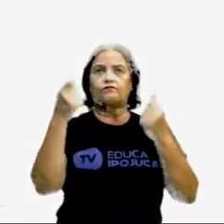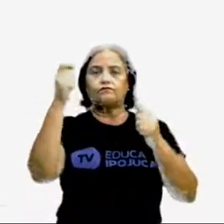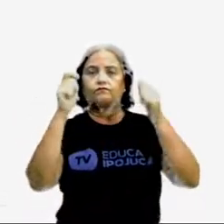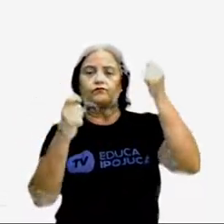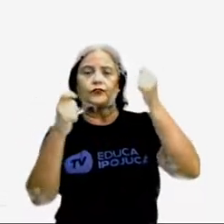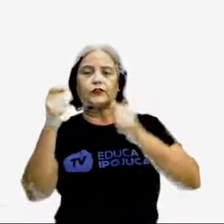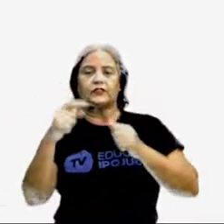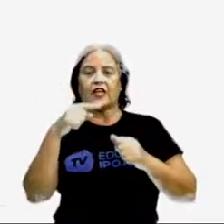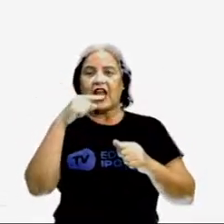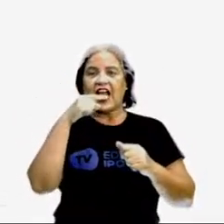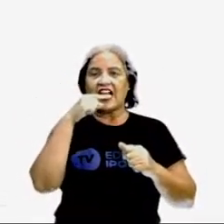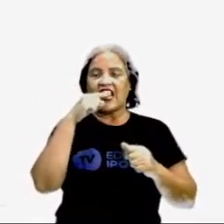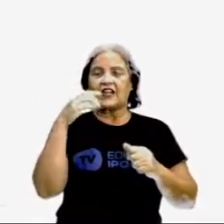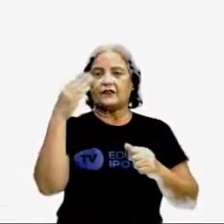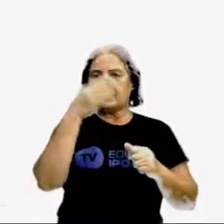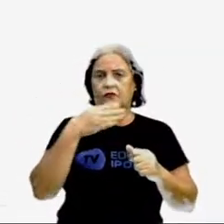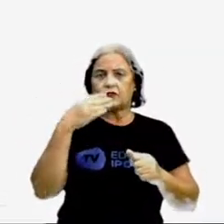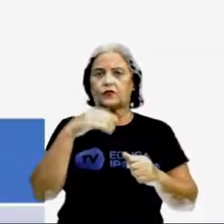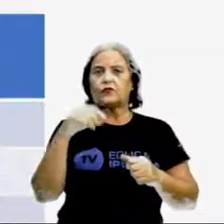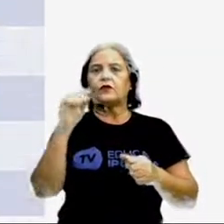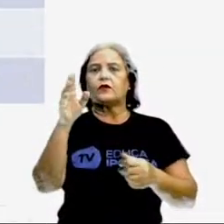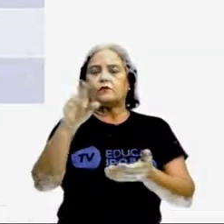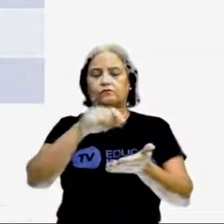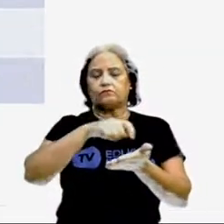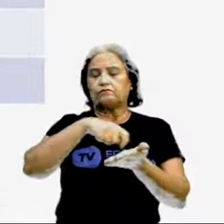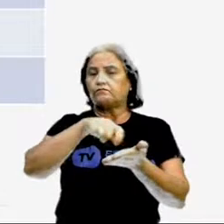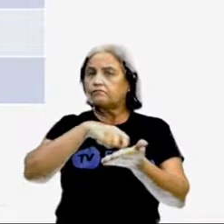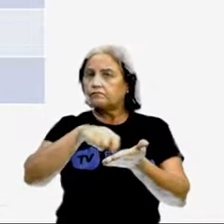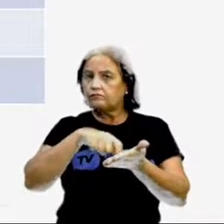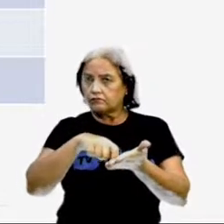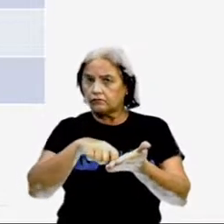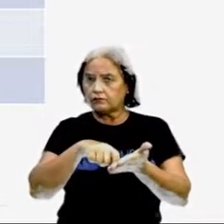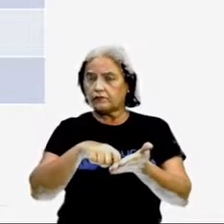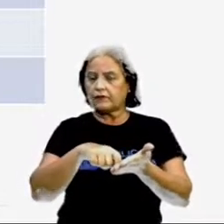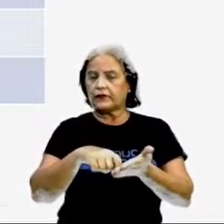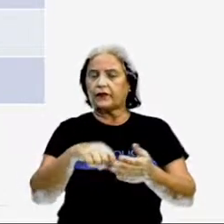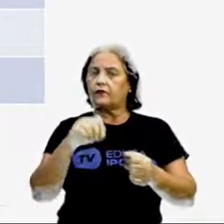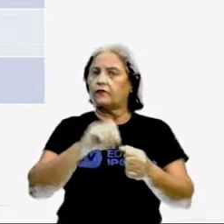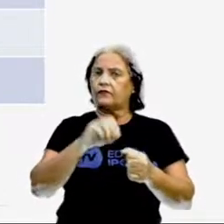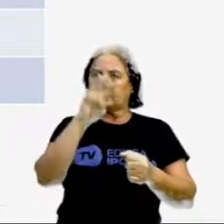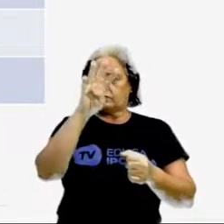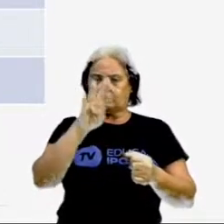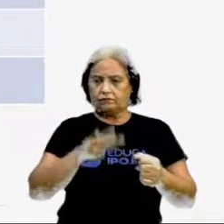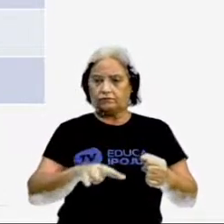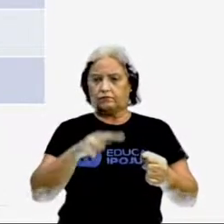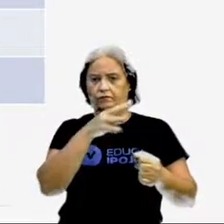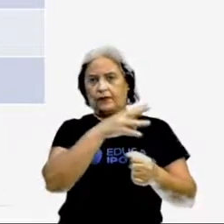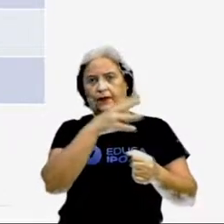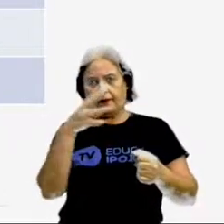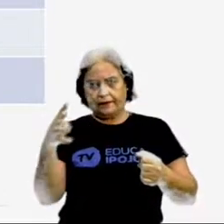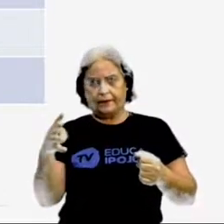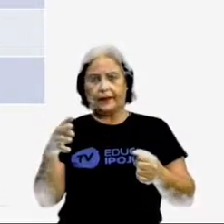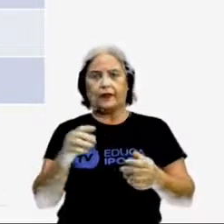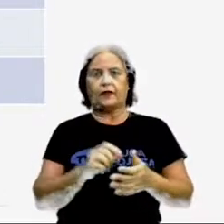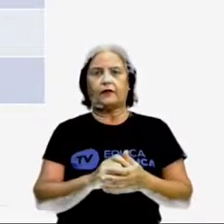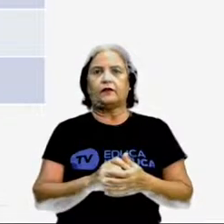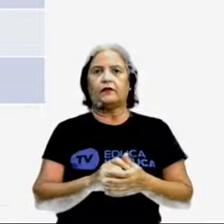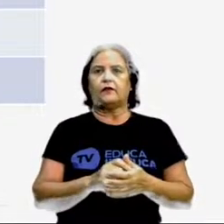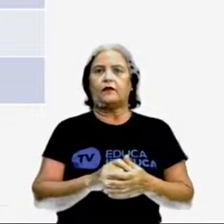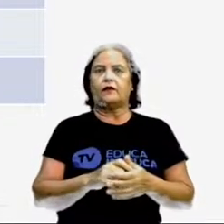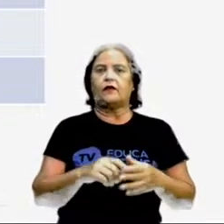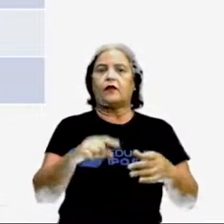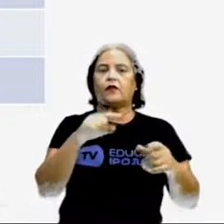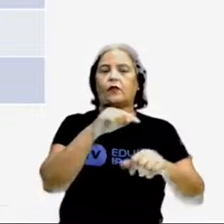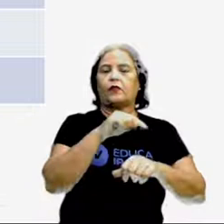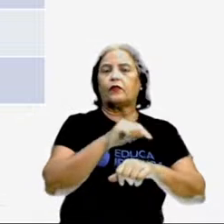fez as seguintes anotações. Ela fez uma tabela e colocou assim,